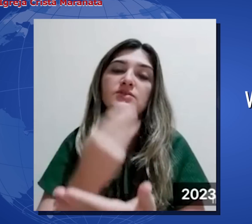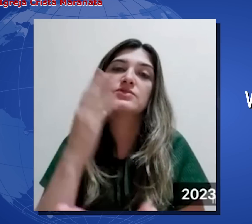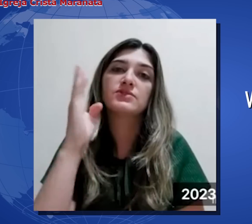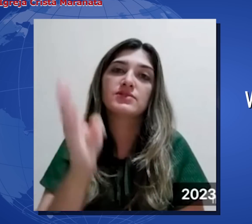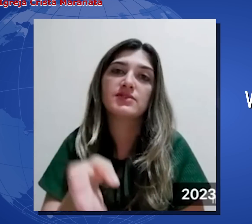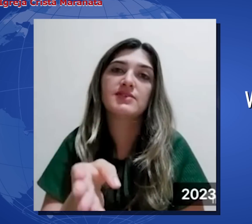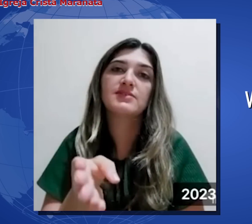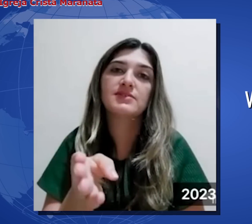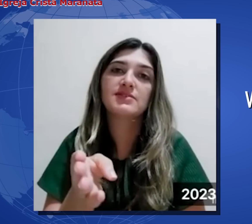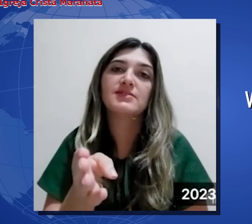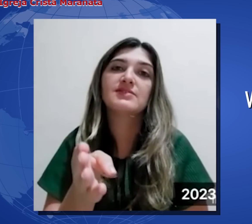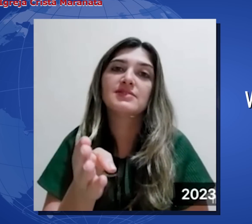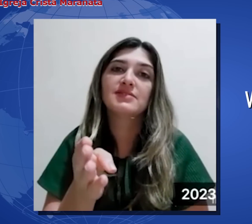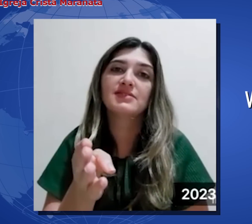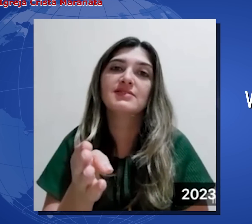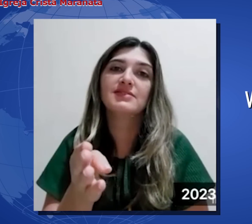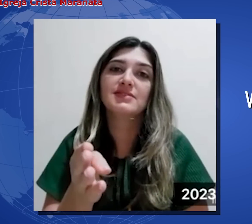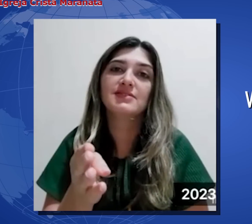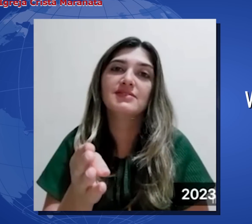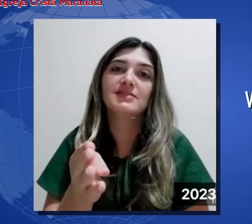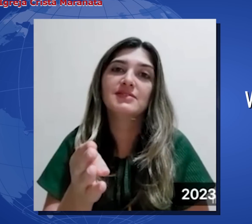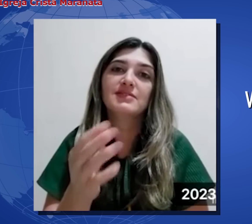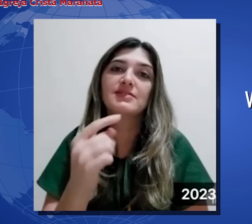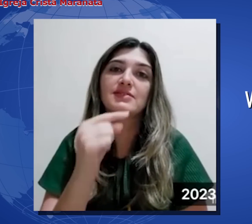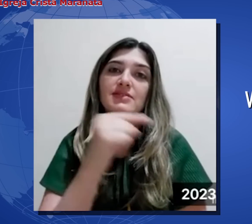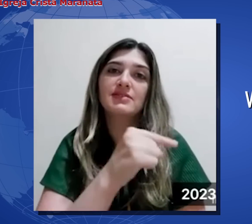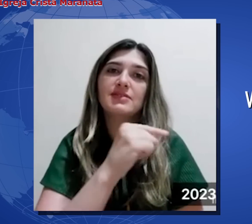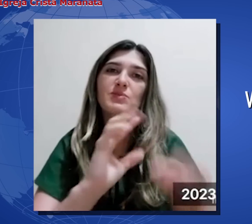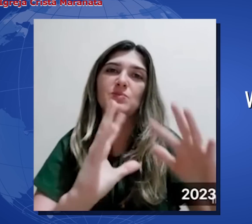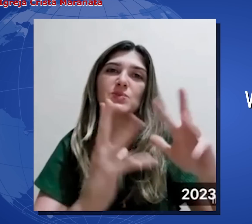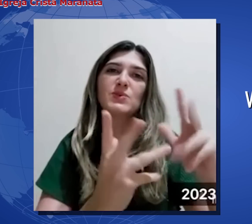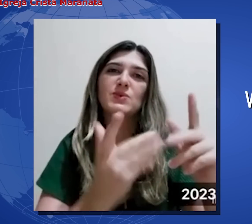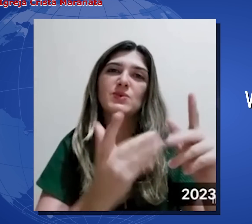E depois do arrebatamento,